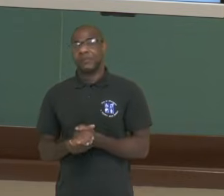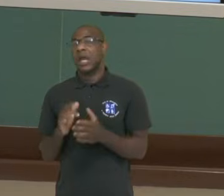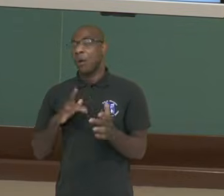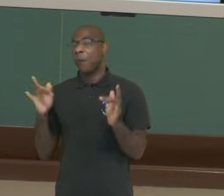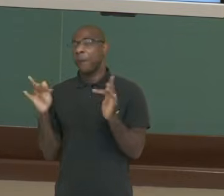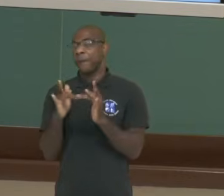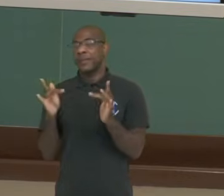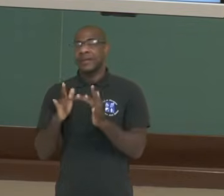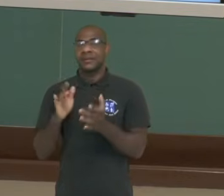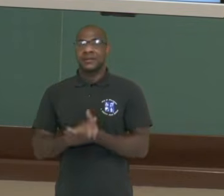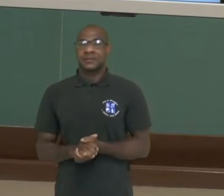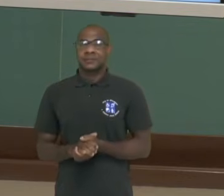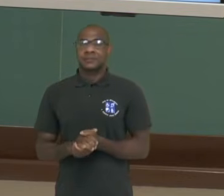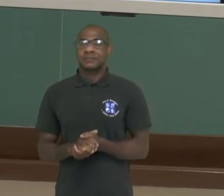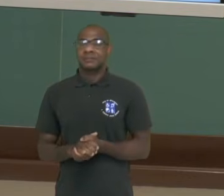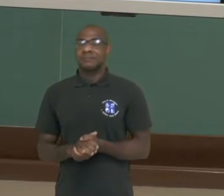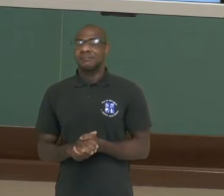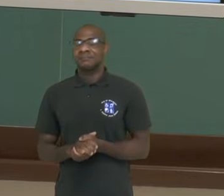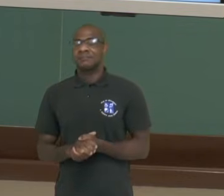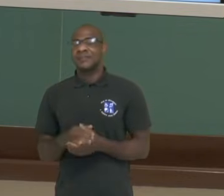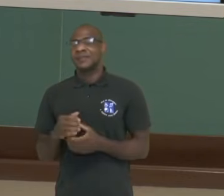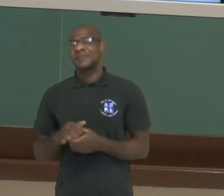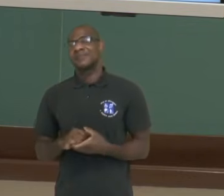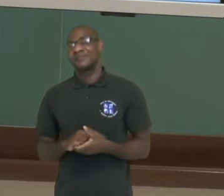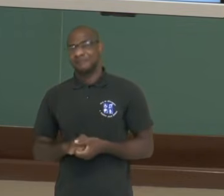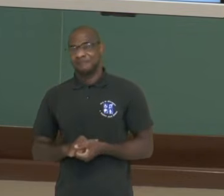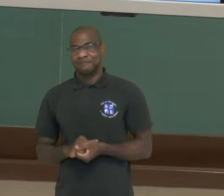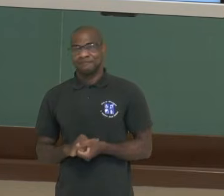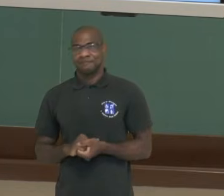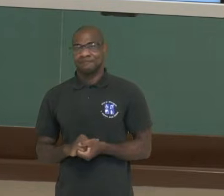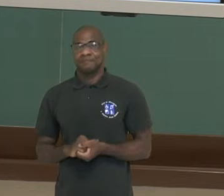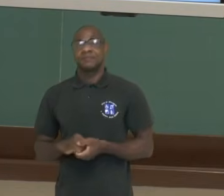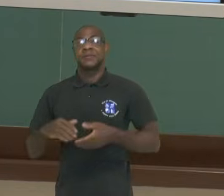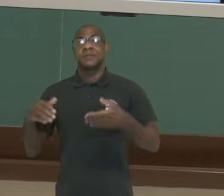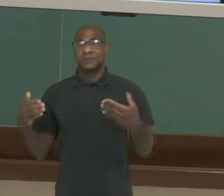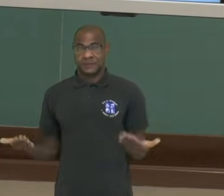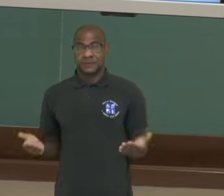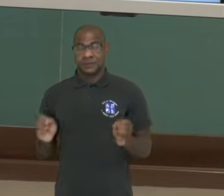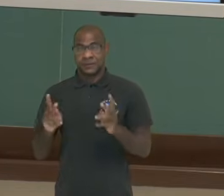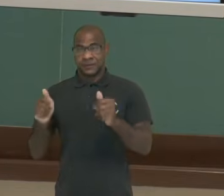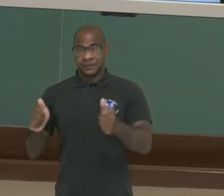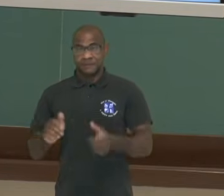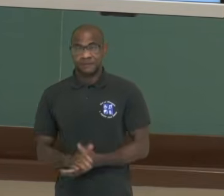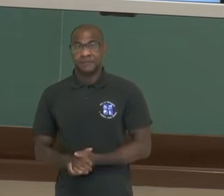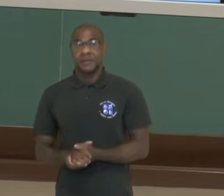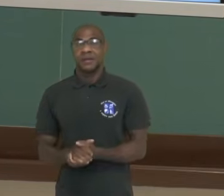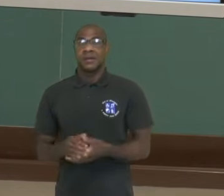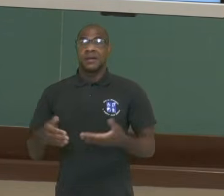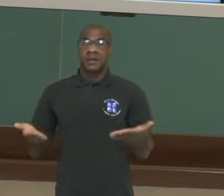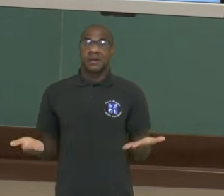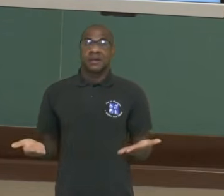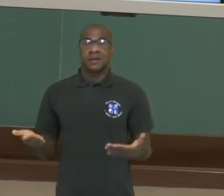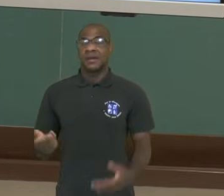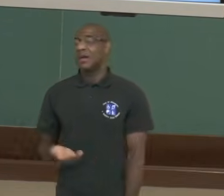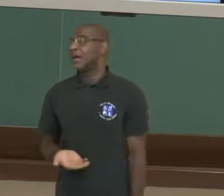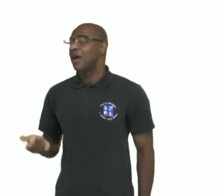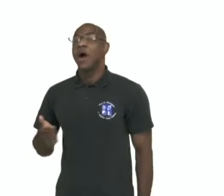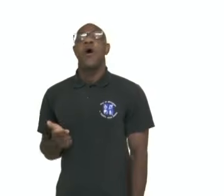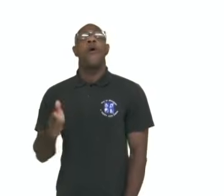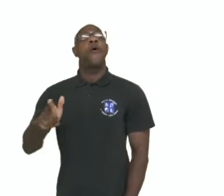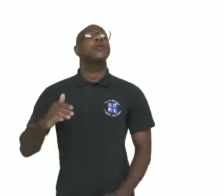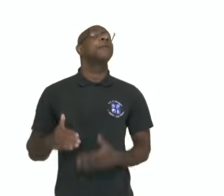contato. Um que está neutro e o outro que está eletrizado, ok? Aqui também é um outro processo